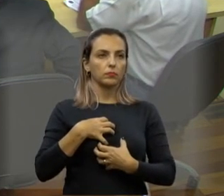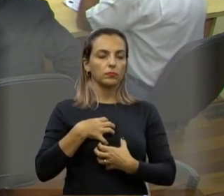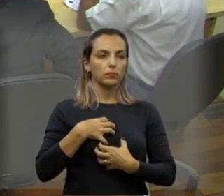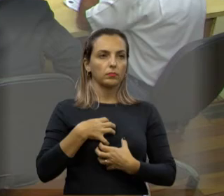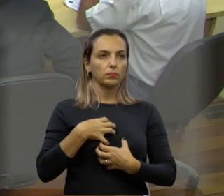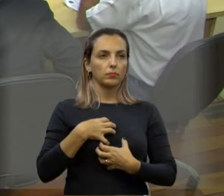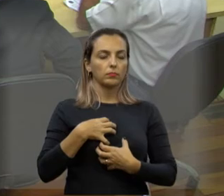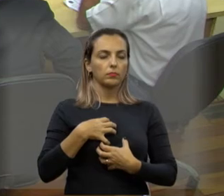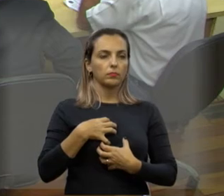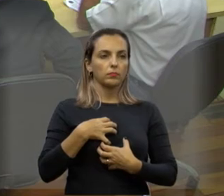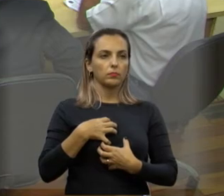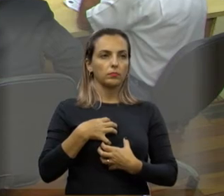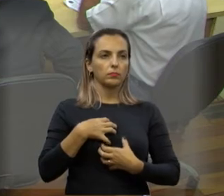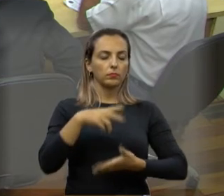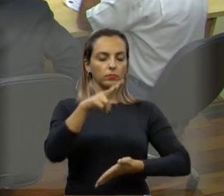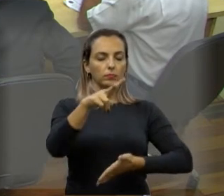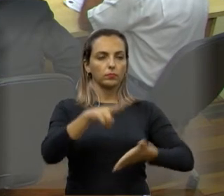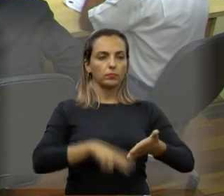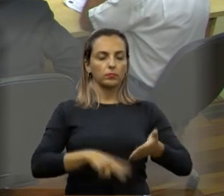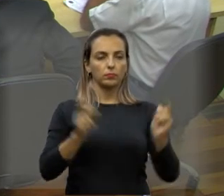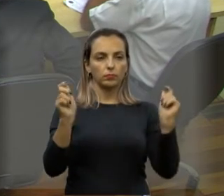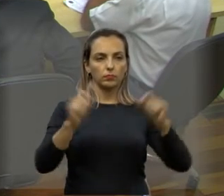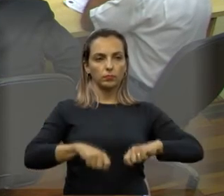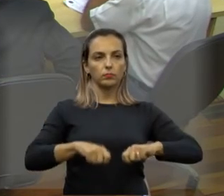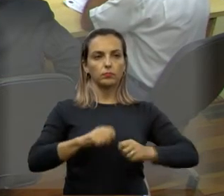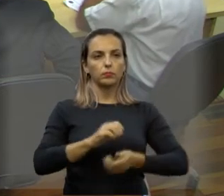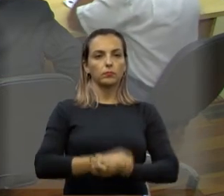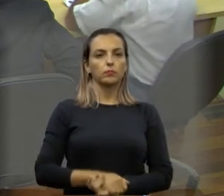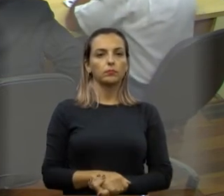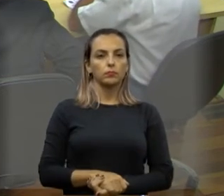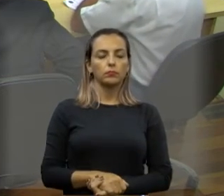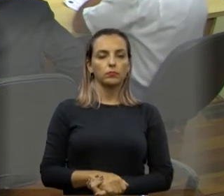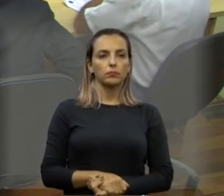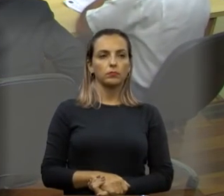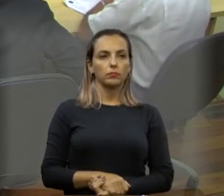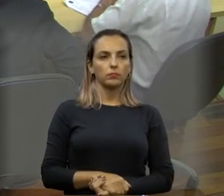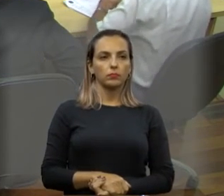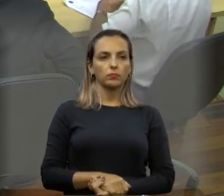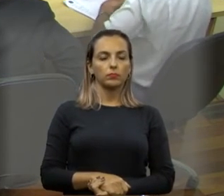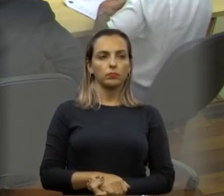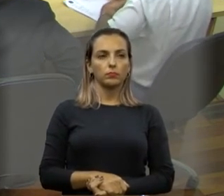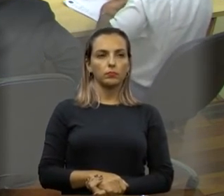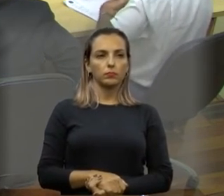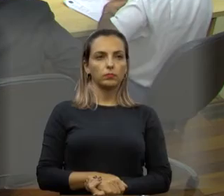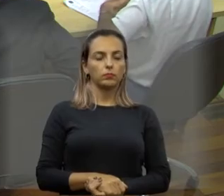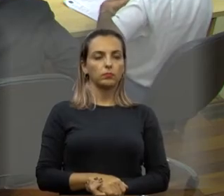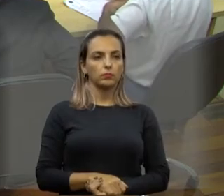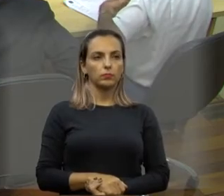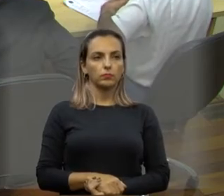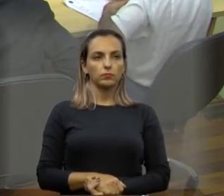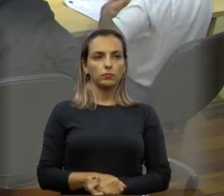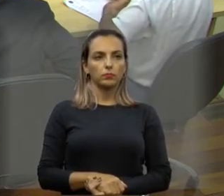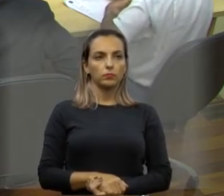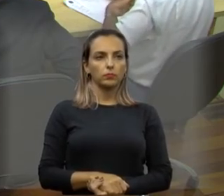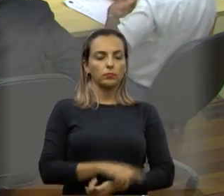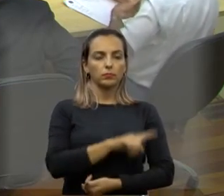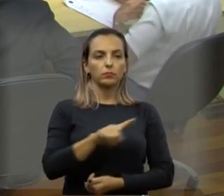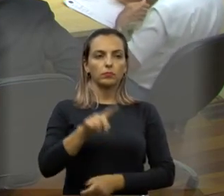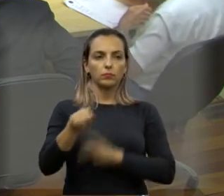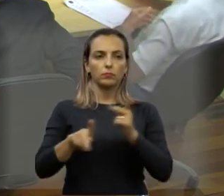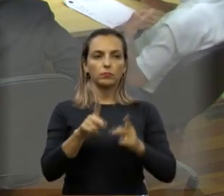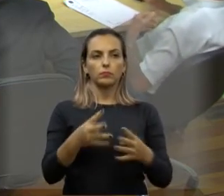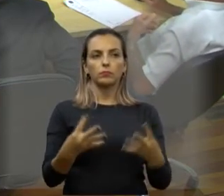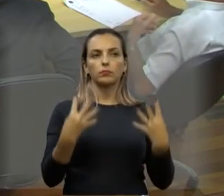mais propriedade para para ler a emenda para os para a população que nos acompanha em casa os